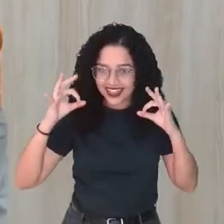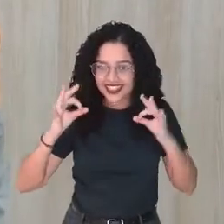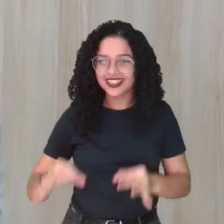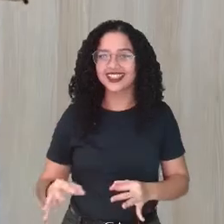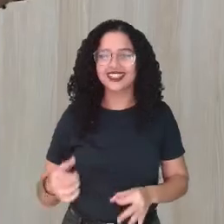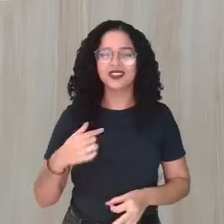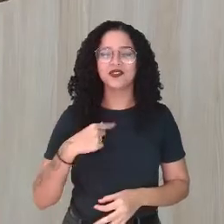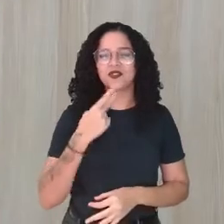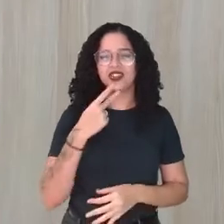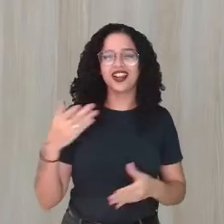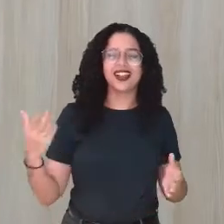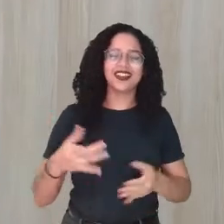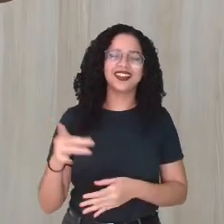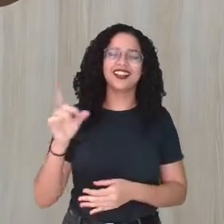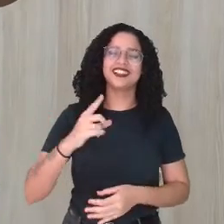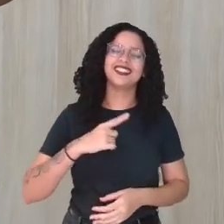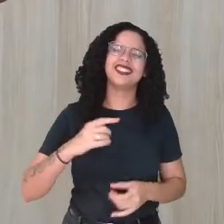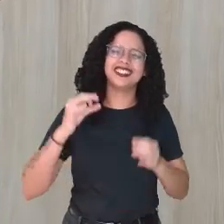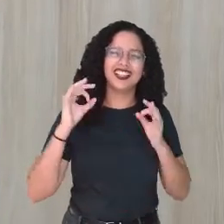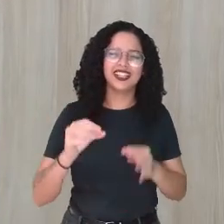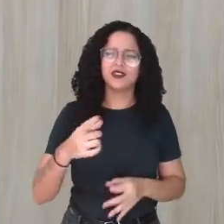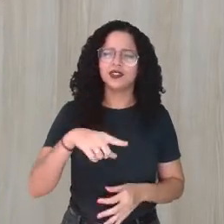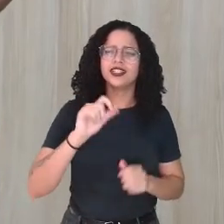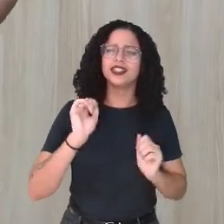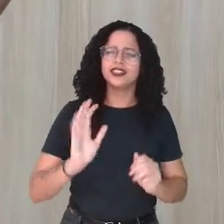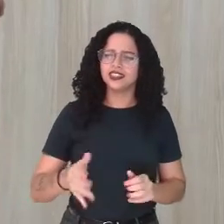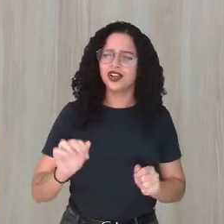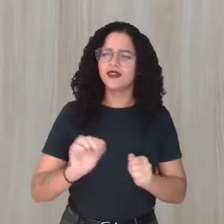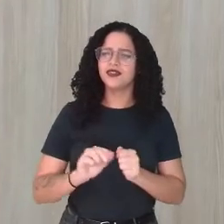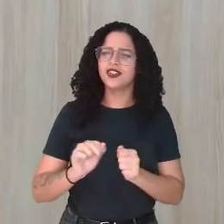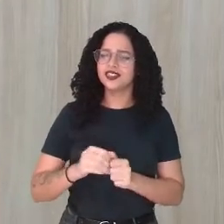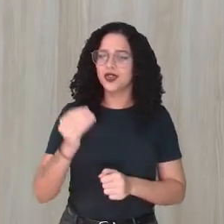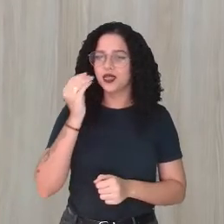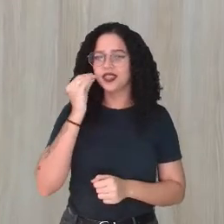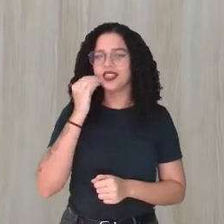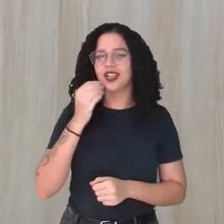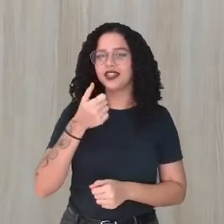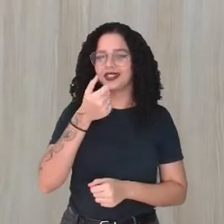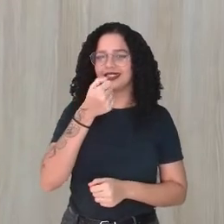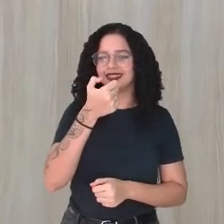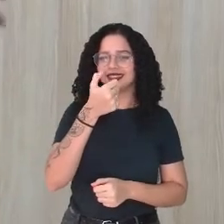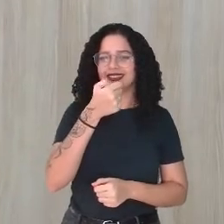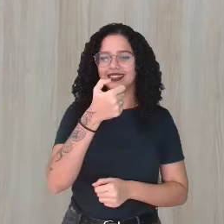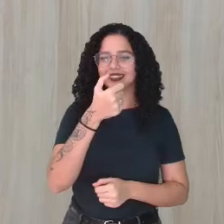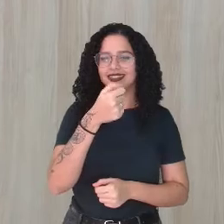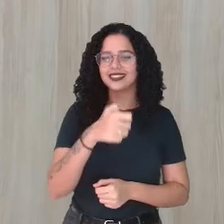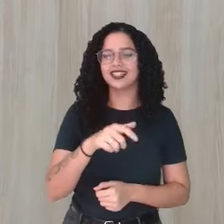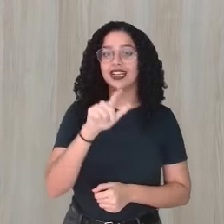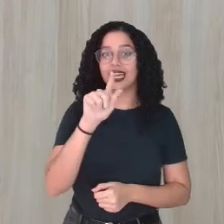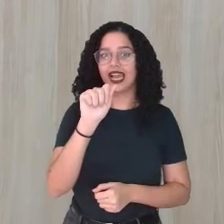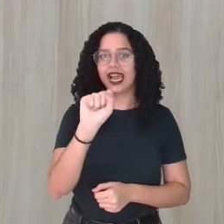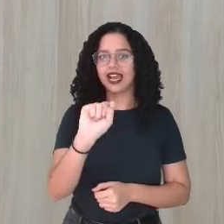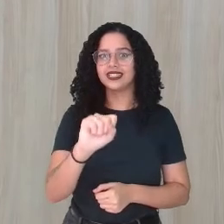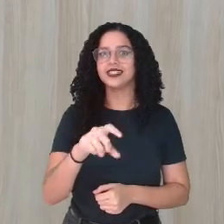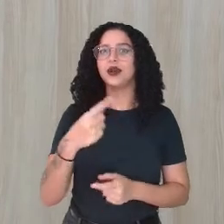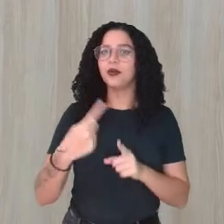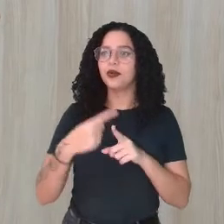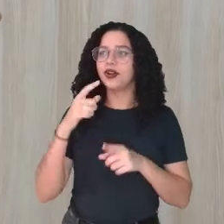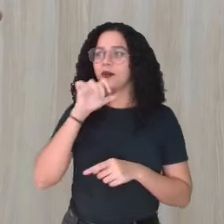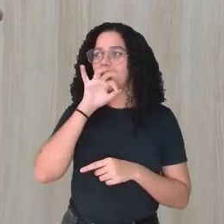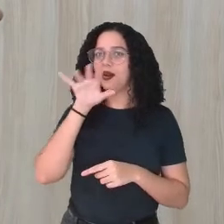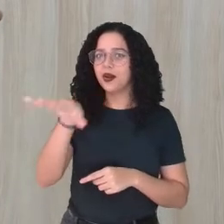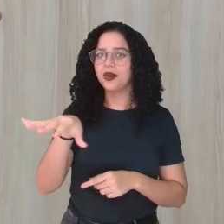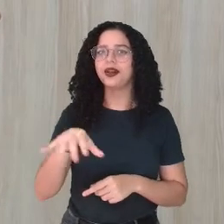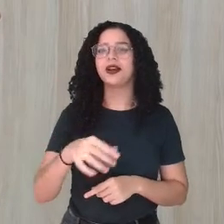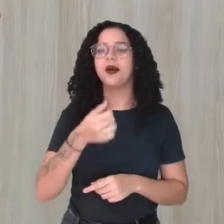não vou dizer aqui não, mas eu tenho certeza que vocês já fizeram o teste com isqueiro, com esse gás que a gente bota para fora, que pega fogo, é inflamável. Sabia